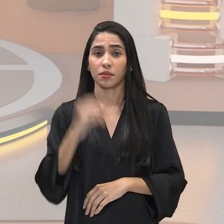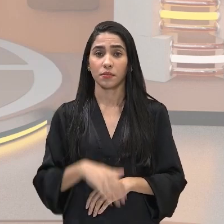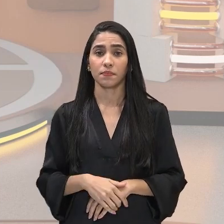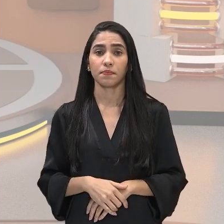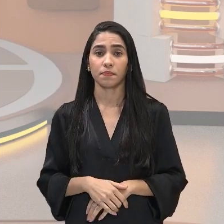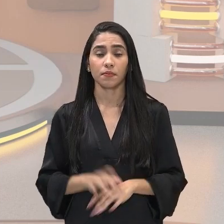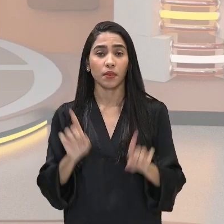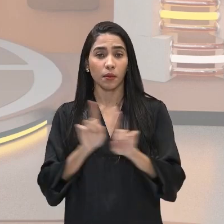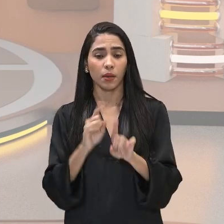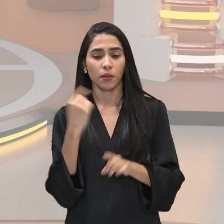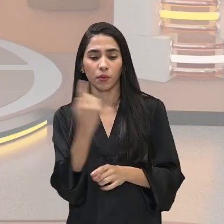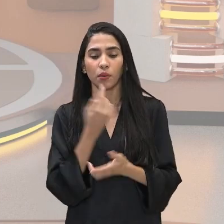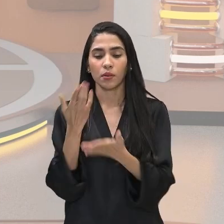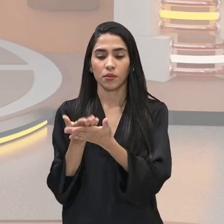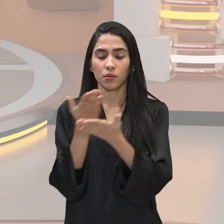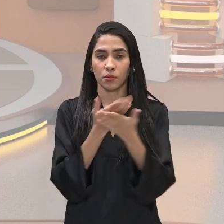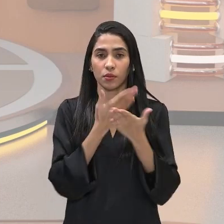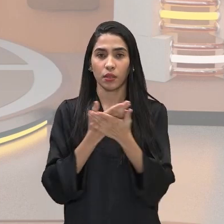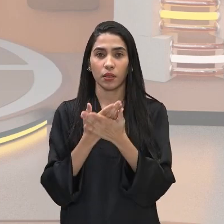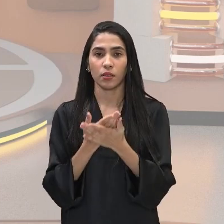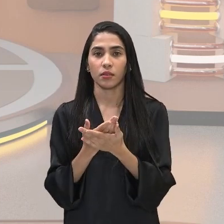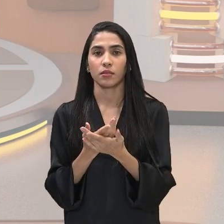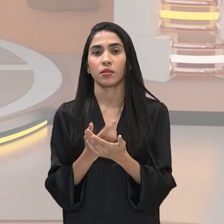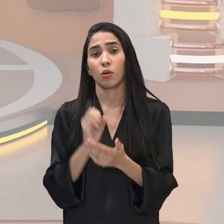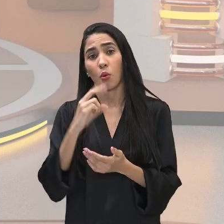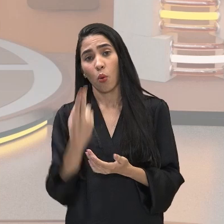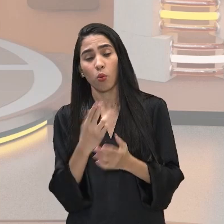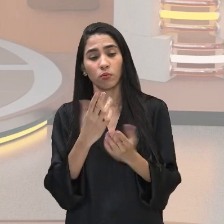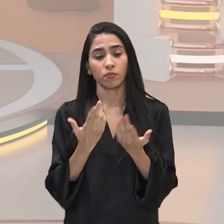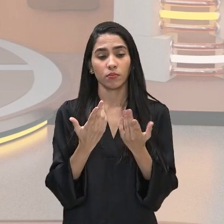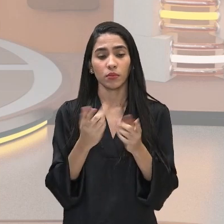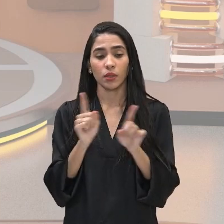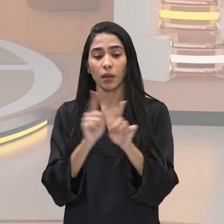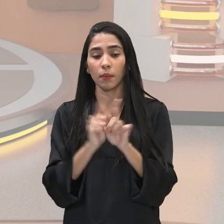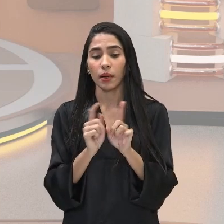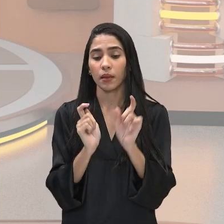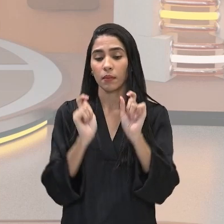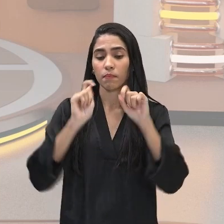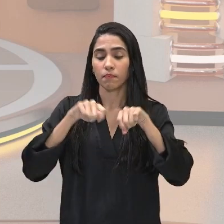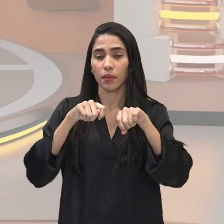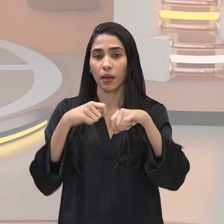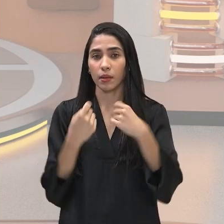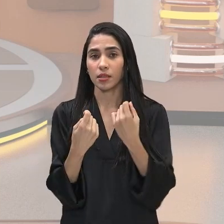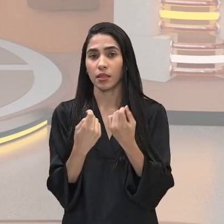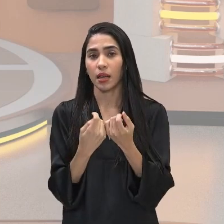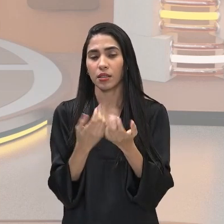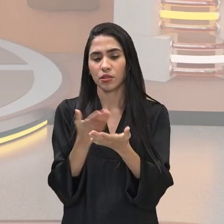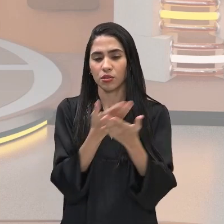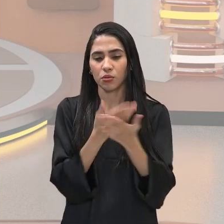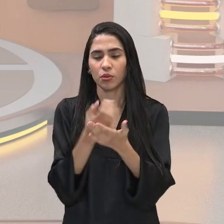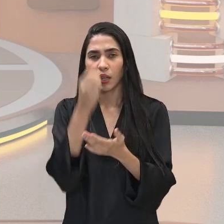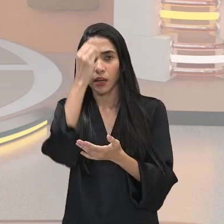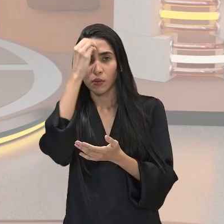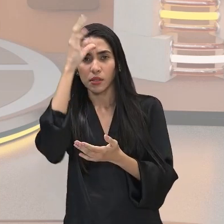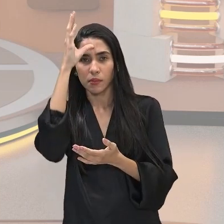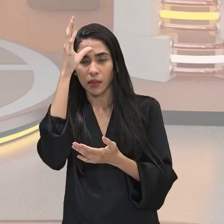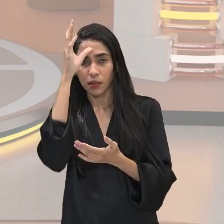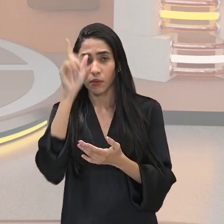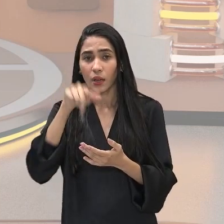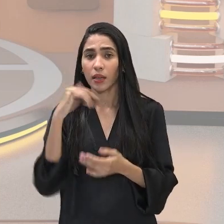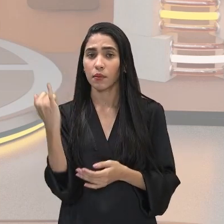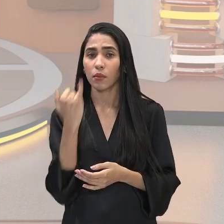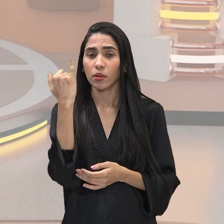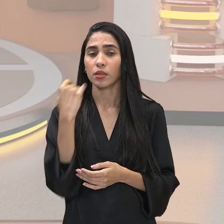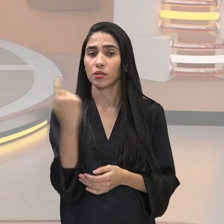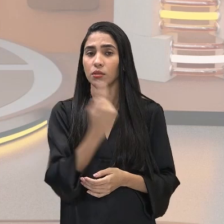gente estudar isso daqui, porque a gente está se preparando para as avaliações, isso é importante para a gente entender